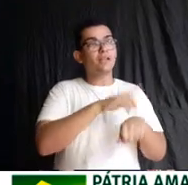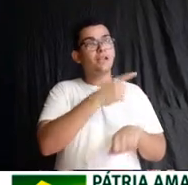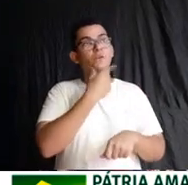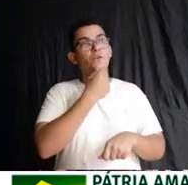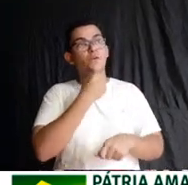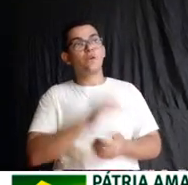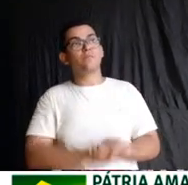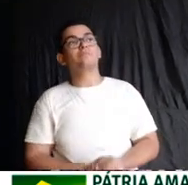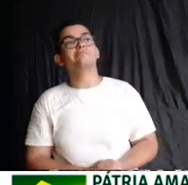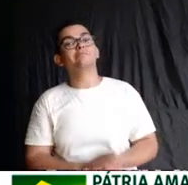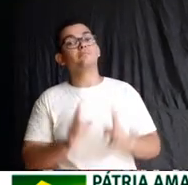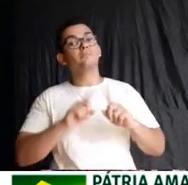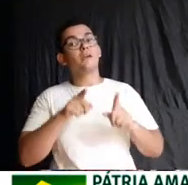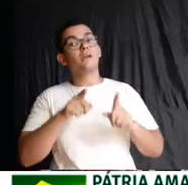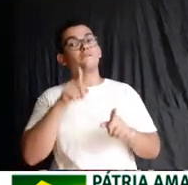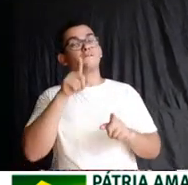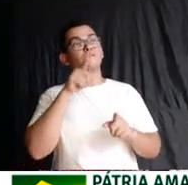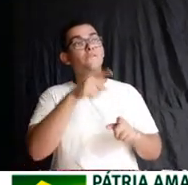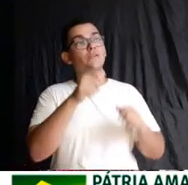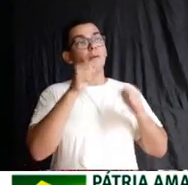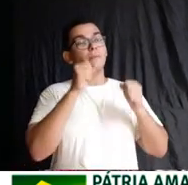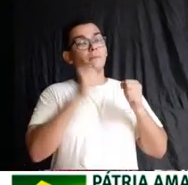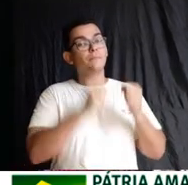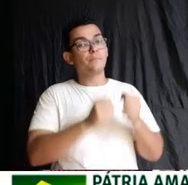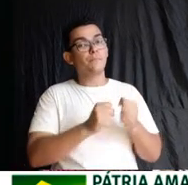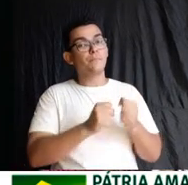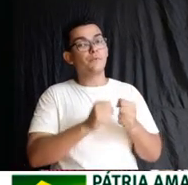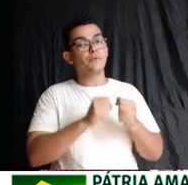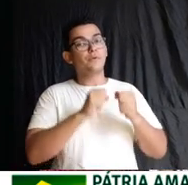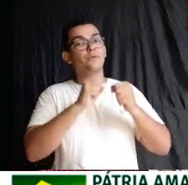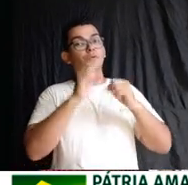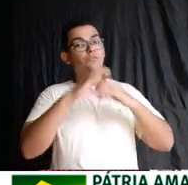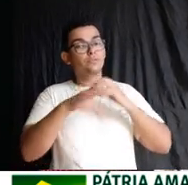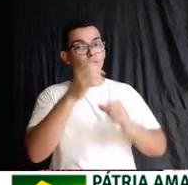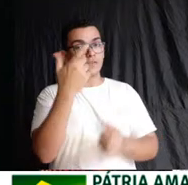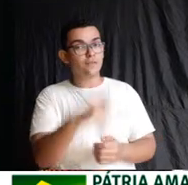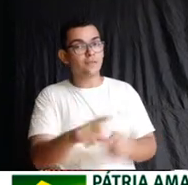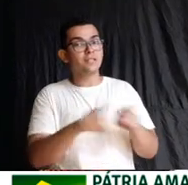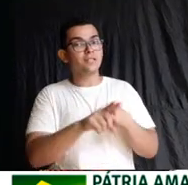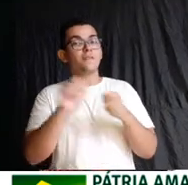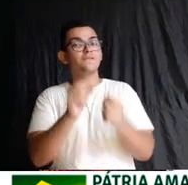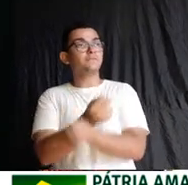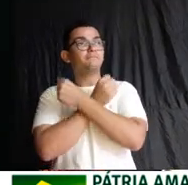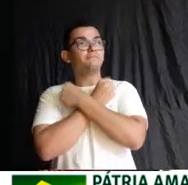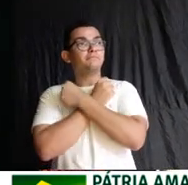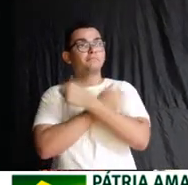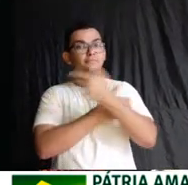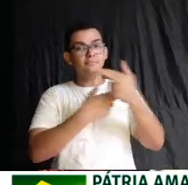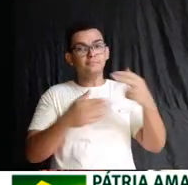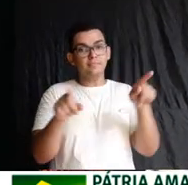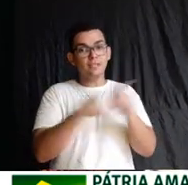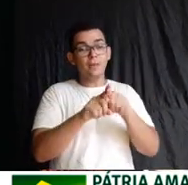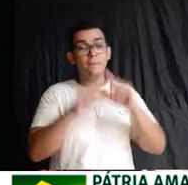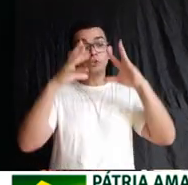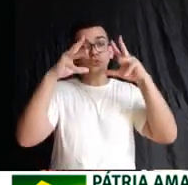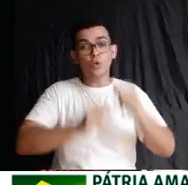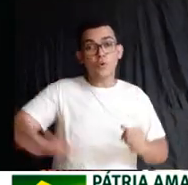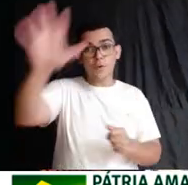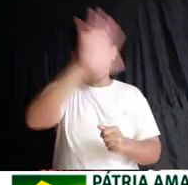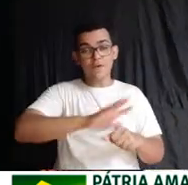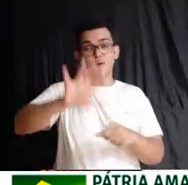isso, vocês manda mais uma para nós. Com certeza. E manda abraço para o pessoal também de todo o Brasil que está